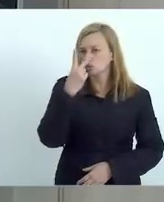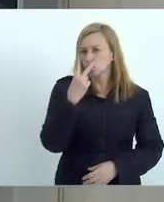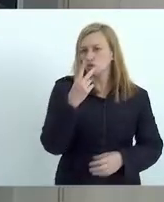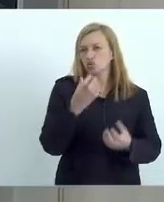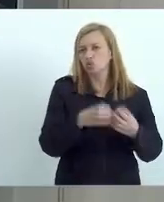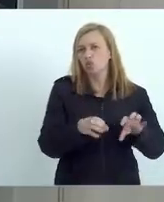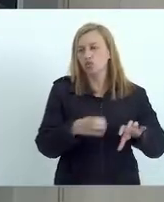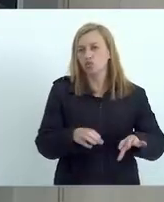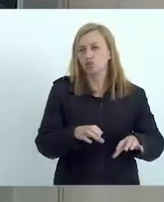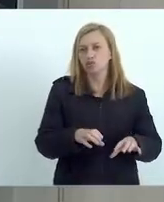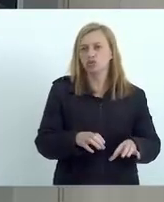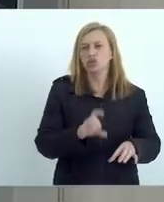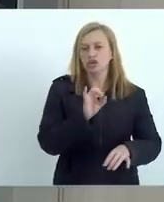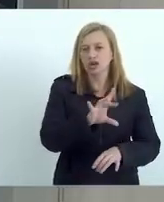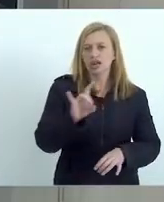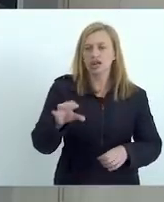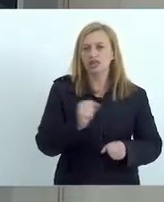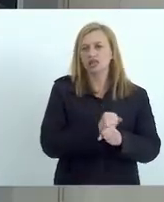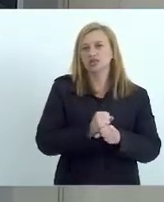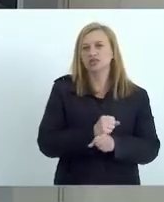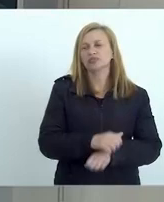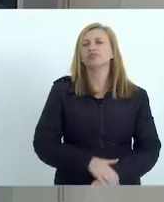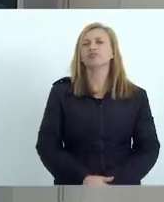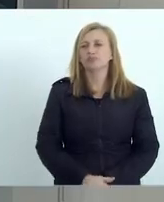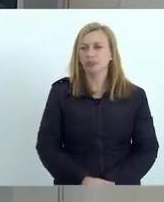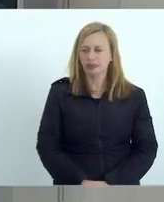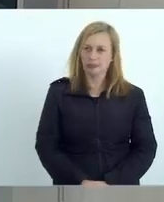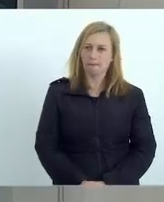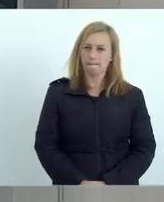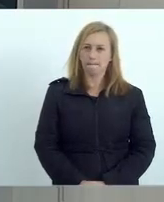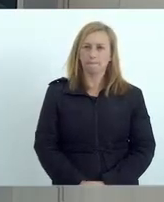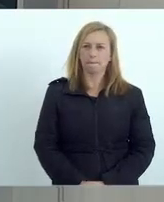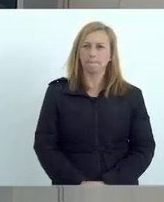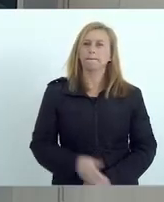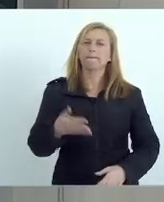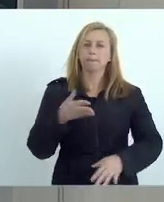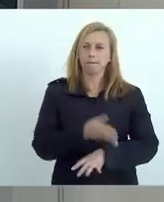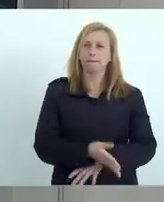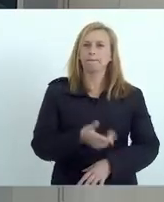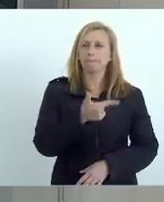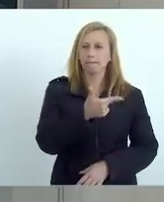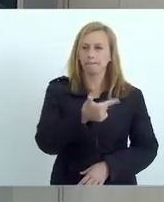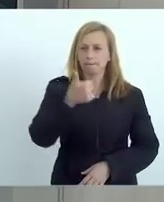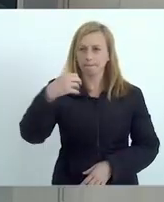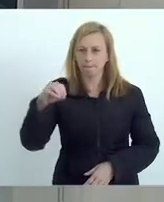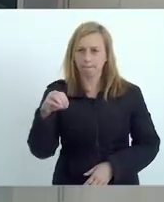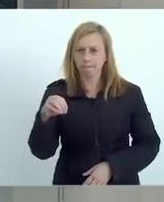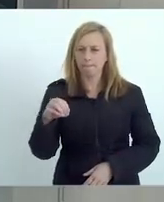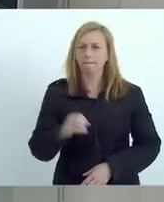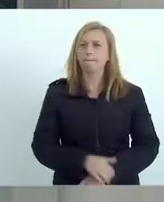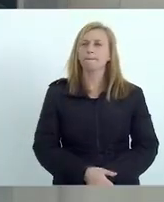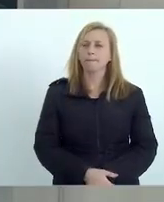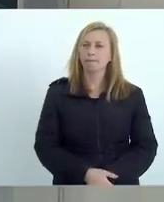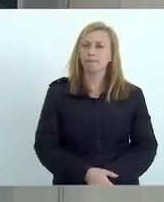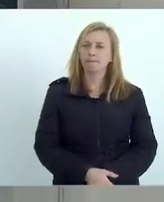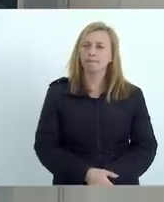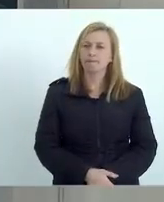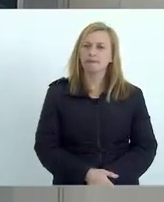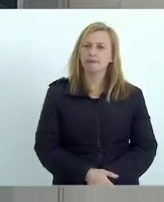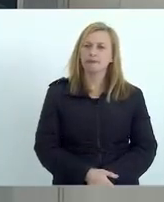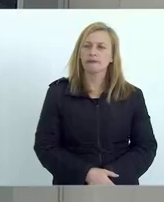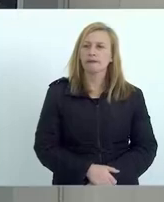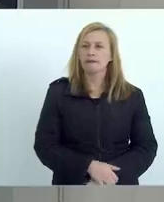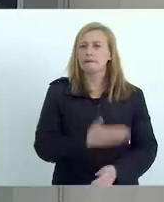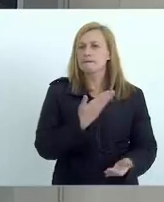concursos públicos a cada ano e quando chega em 2010 a gente tem um